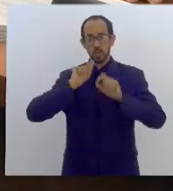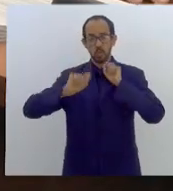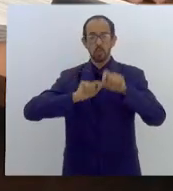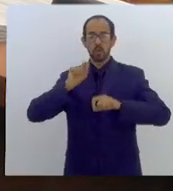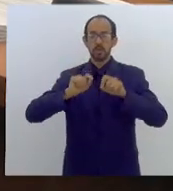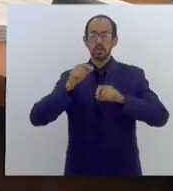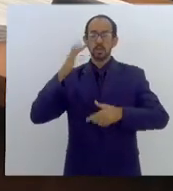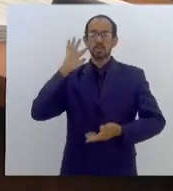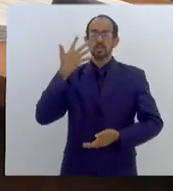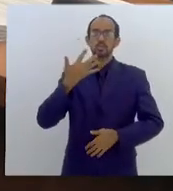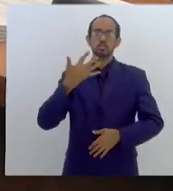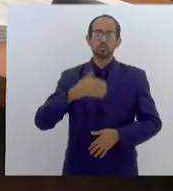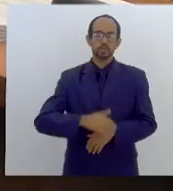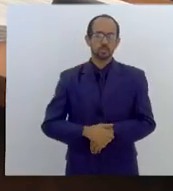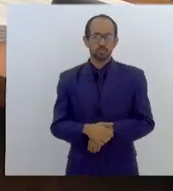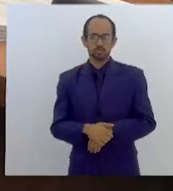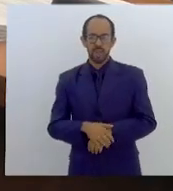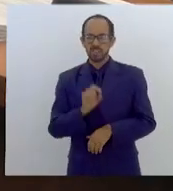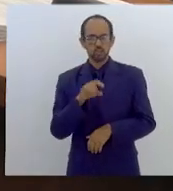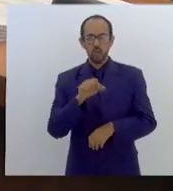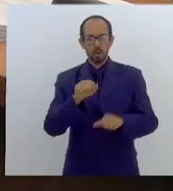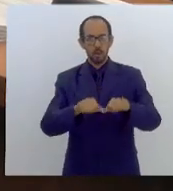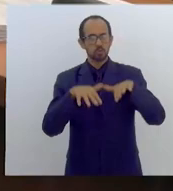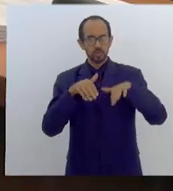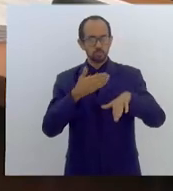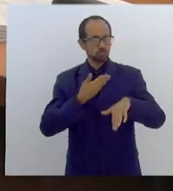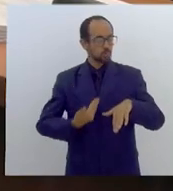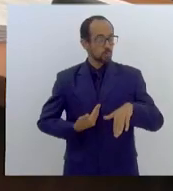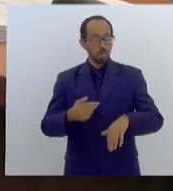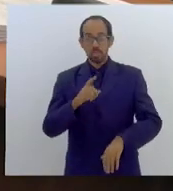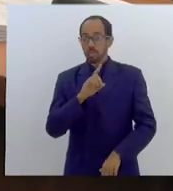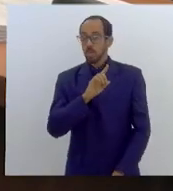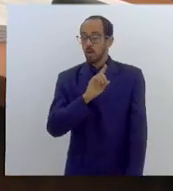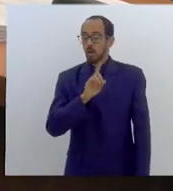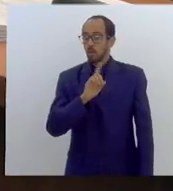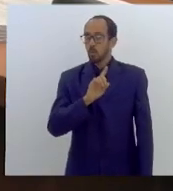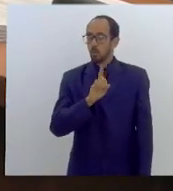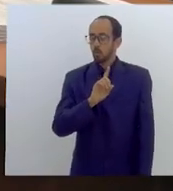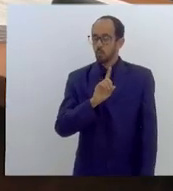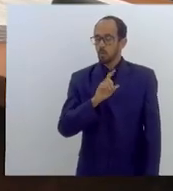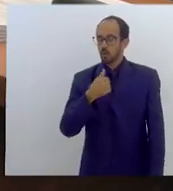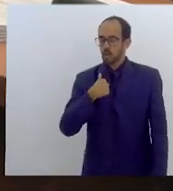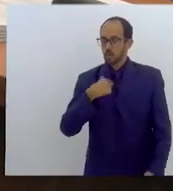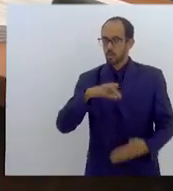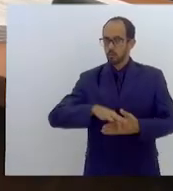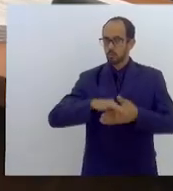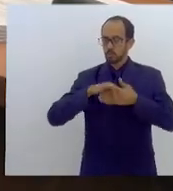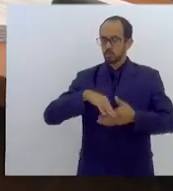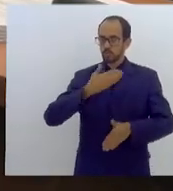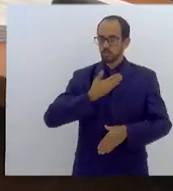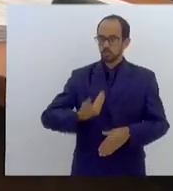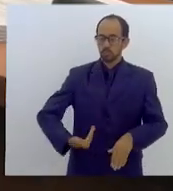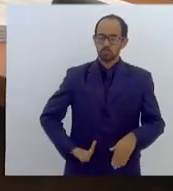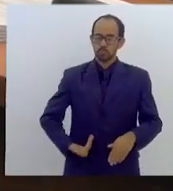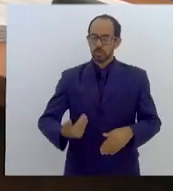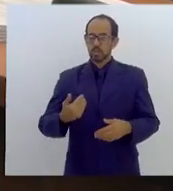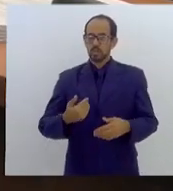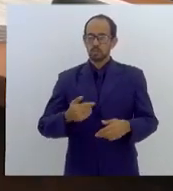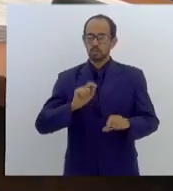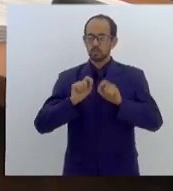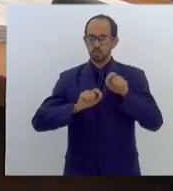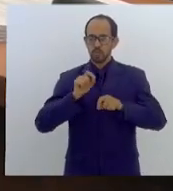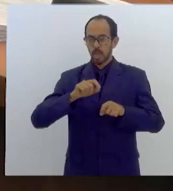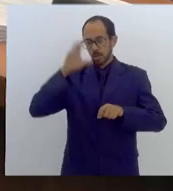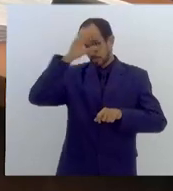sendo decidido. Ah, isso é mais uma audiência pública? Não é. E eu, exercendo a liderança do governo, eu